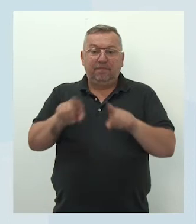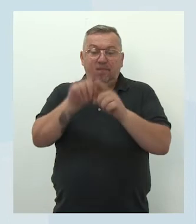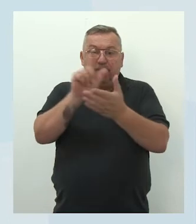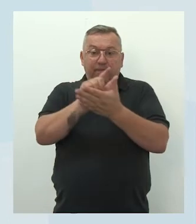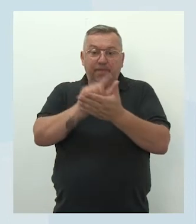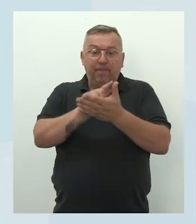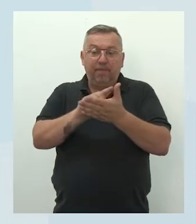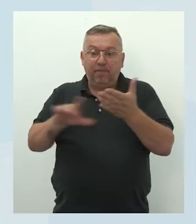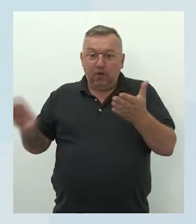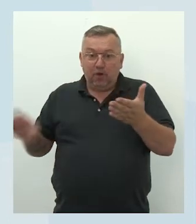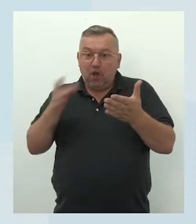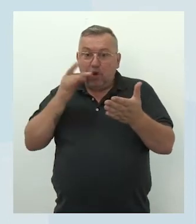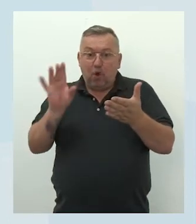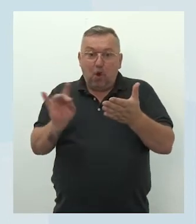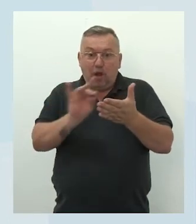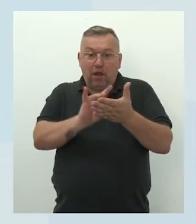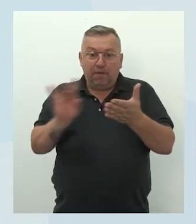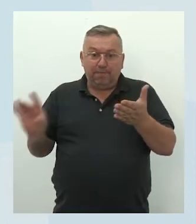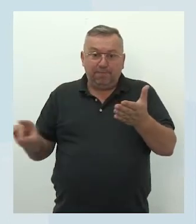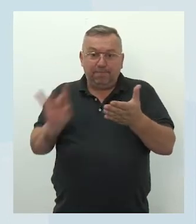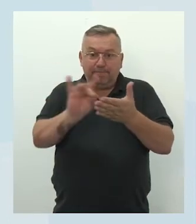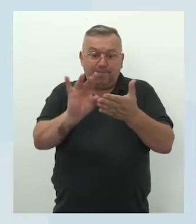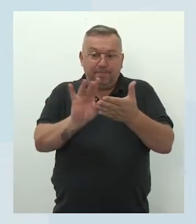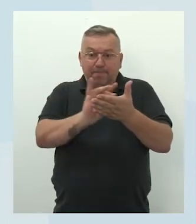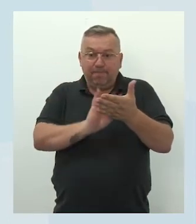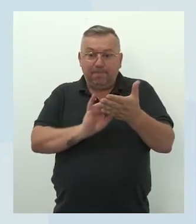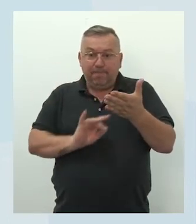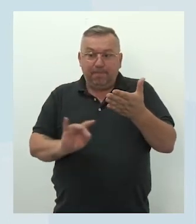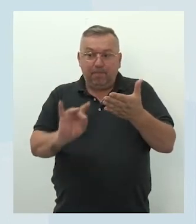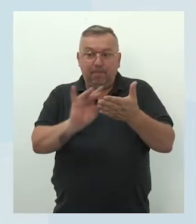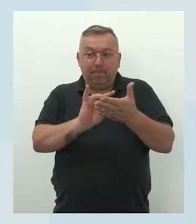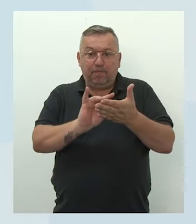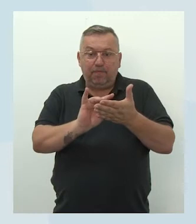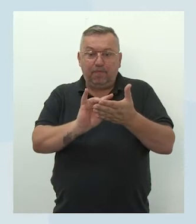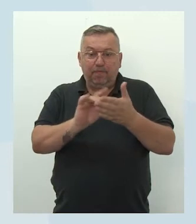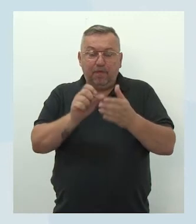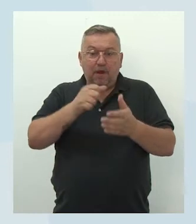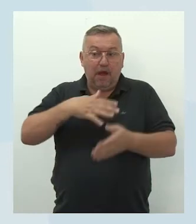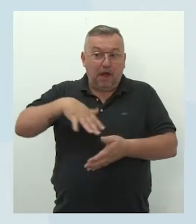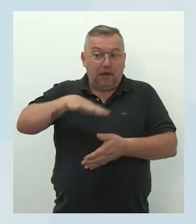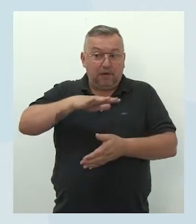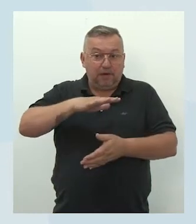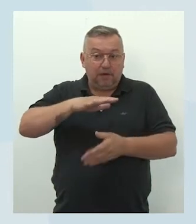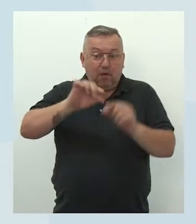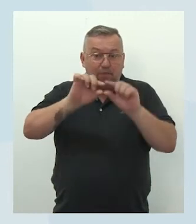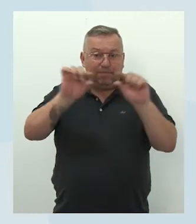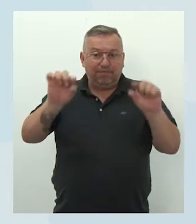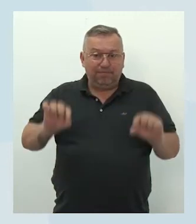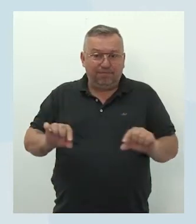Preencher figuras com colagem. Estamos falando de área ou perímetro.